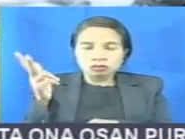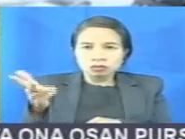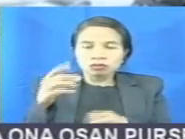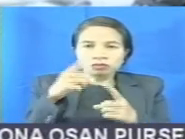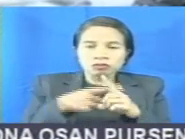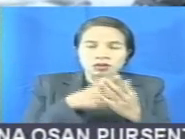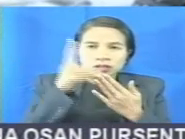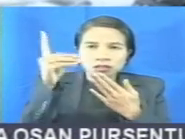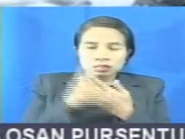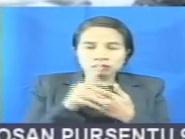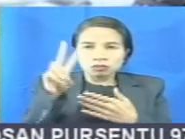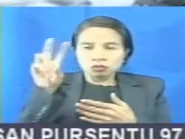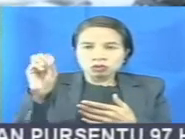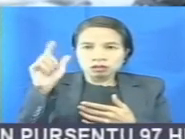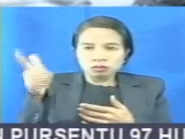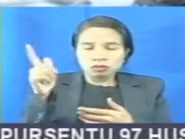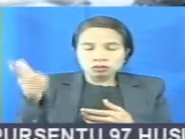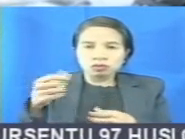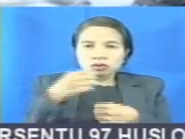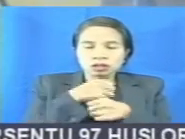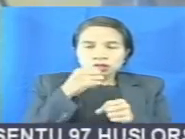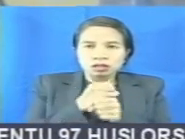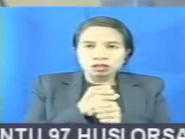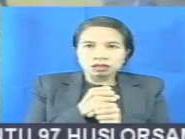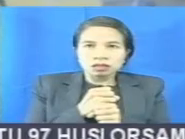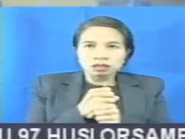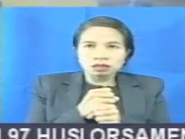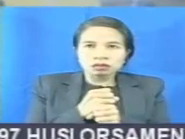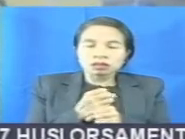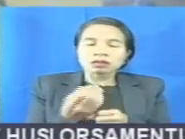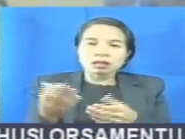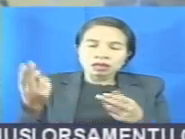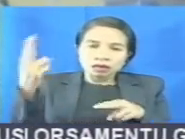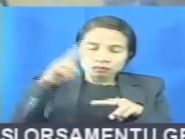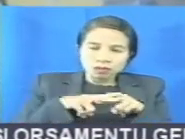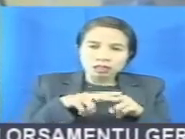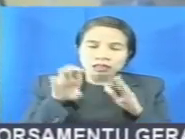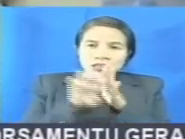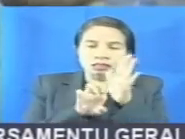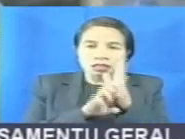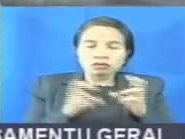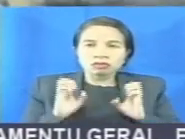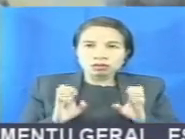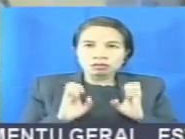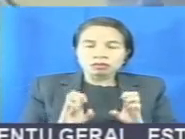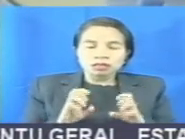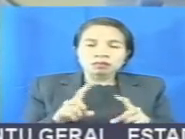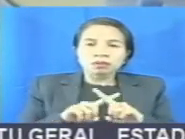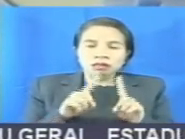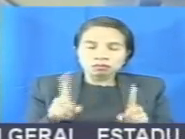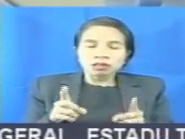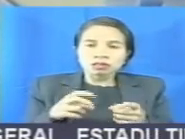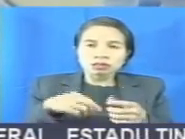dezembro, rihun rua Ruanulu. O dihalo apreciação extensão estado de emergência, mas bem depende pedido